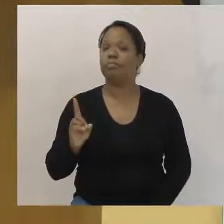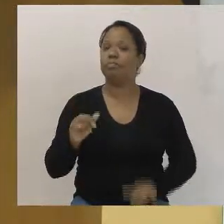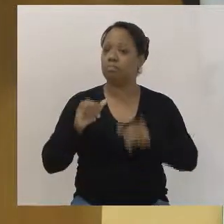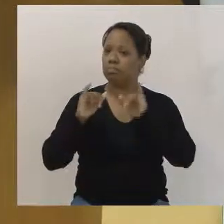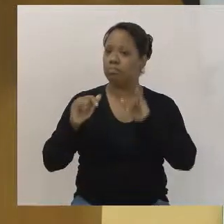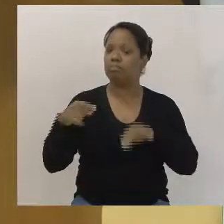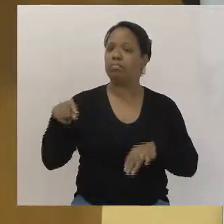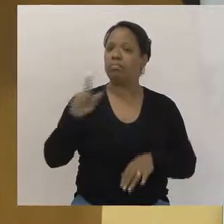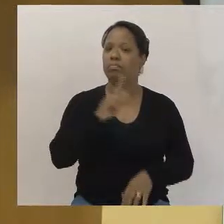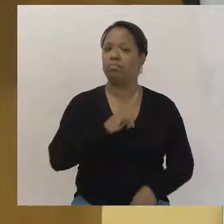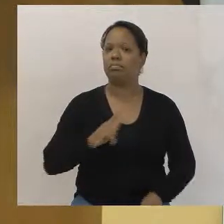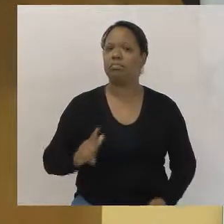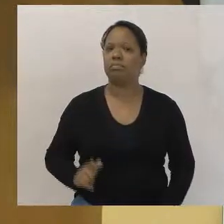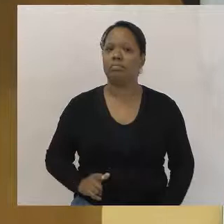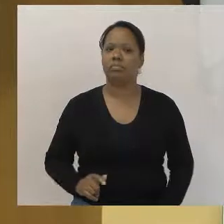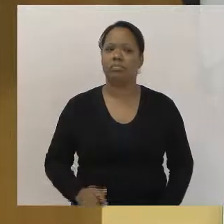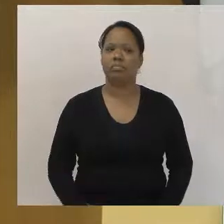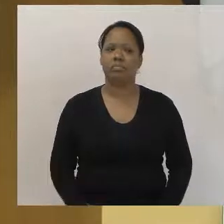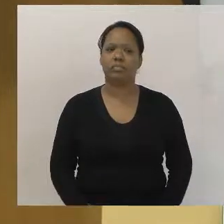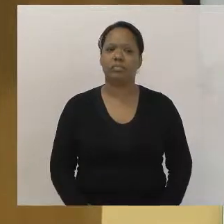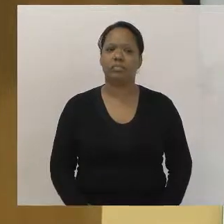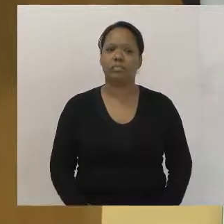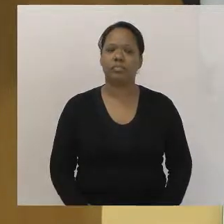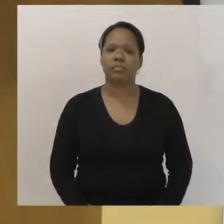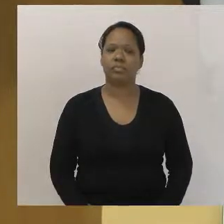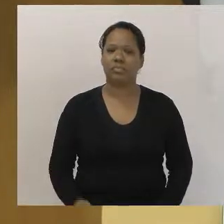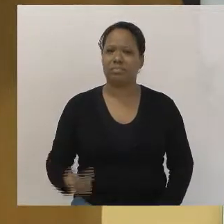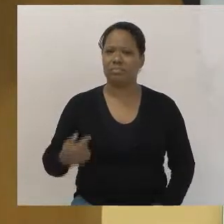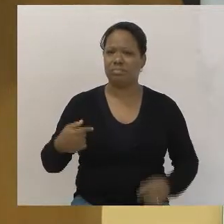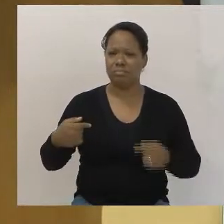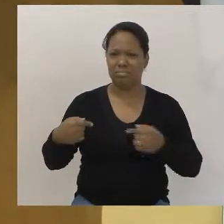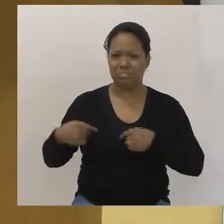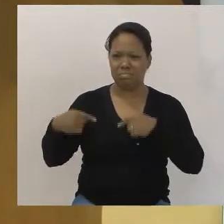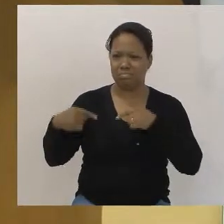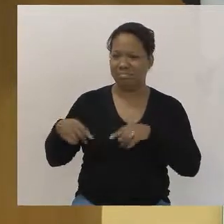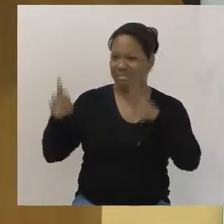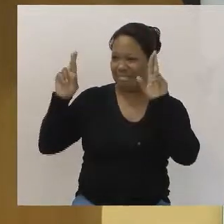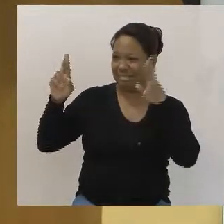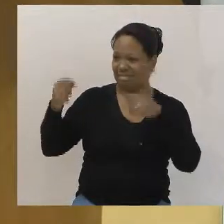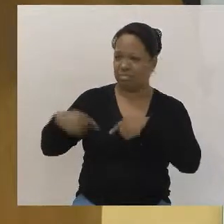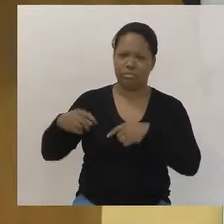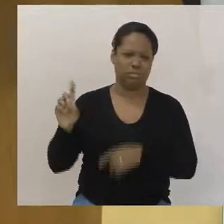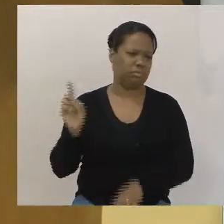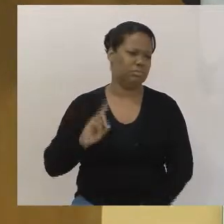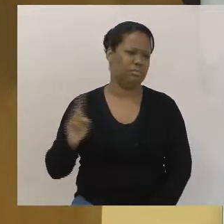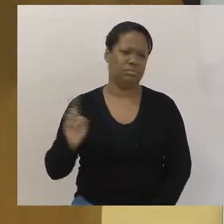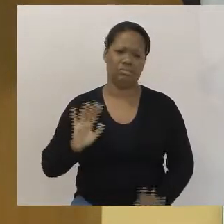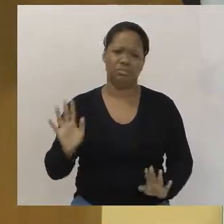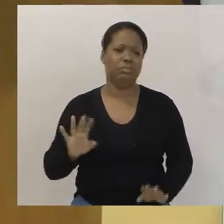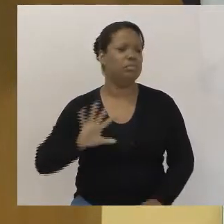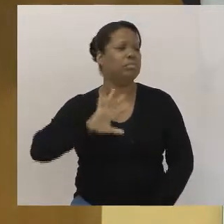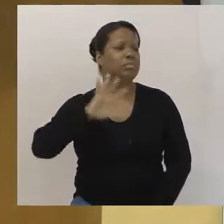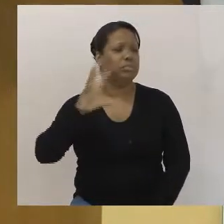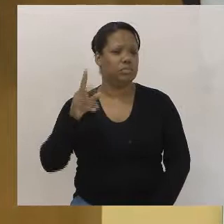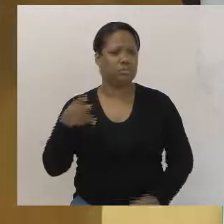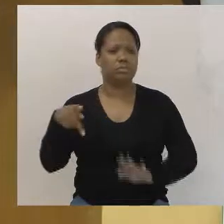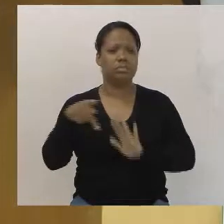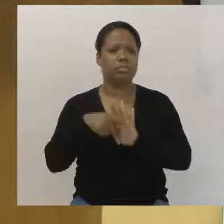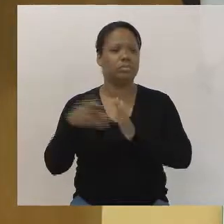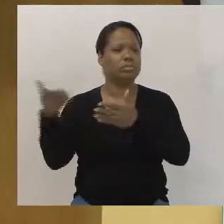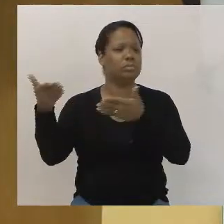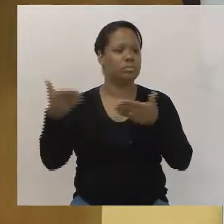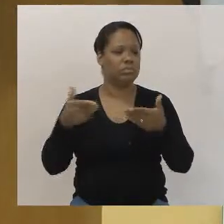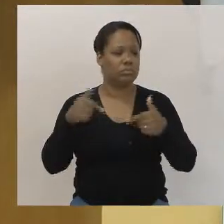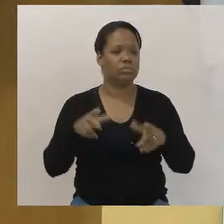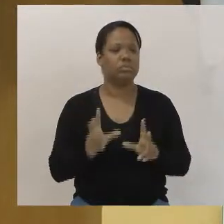que eu não tenho nenhuma torcida contrária à nossa cidade todos os projetos que vierem essa casa aqui